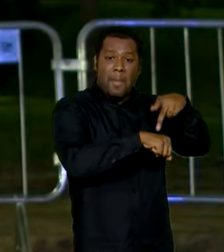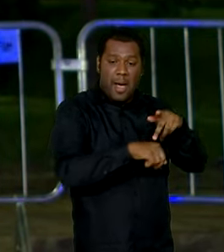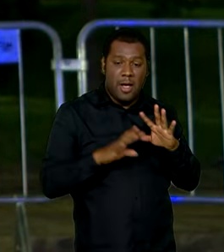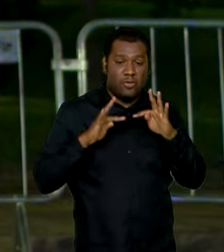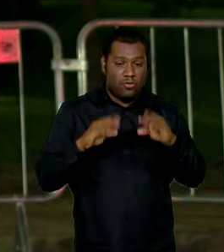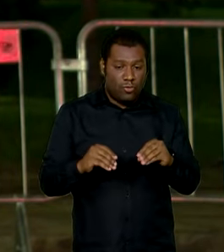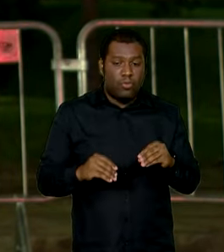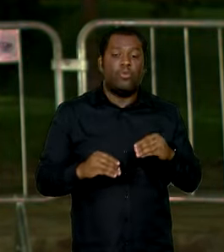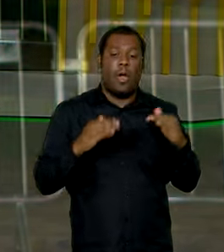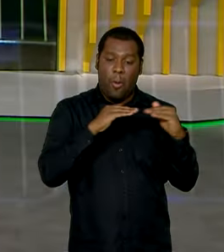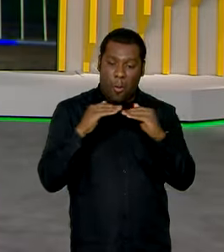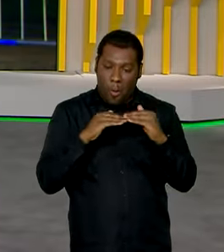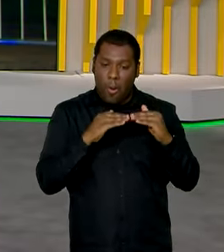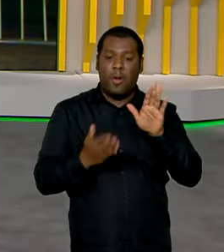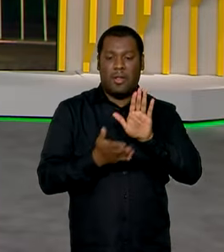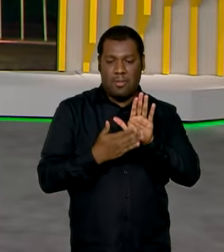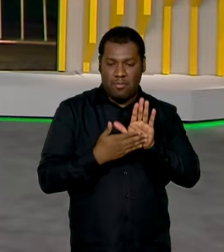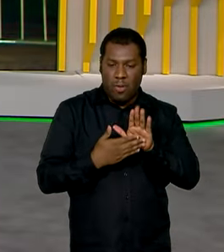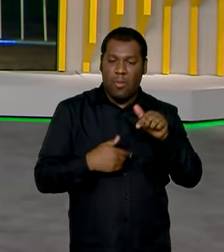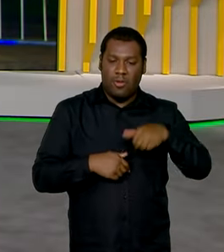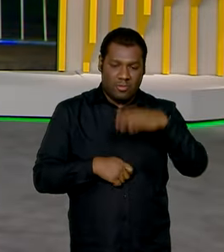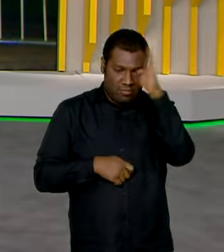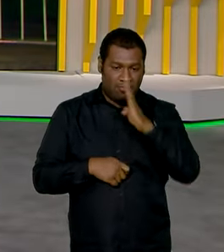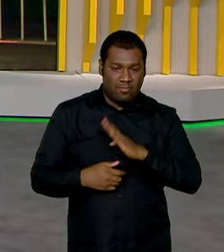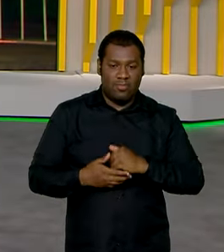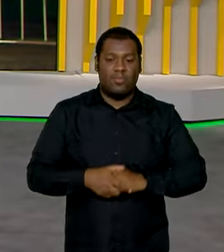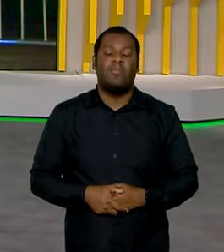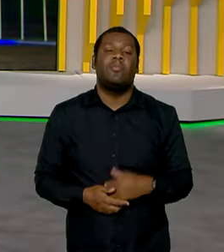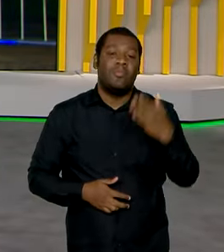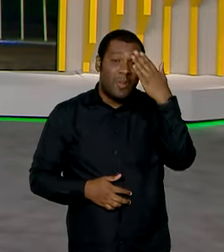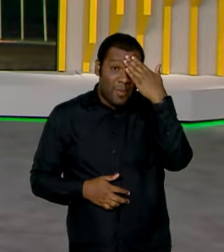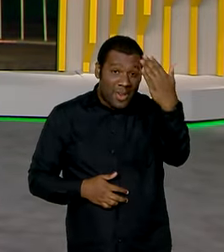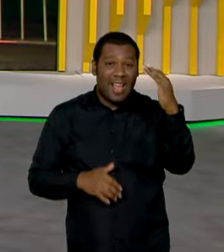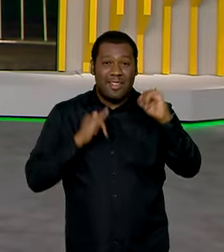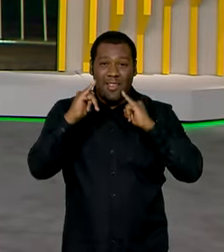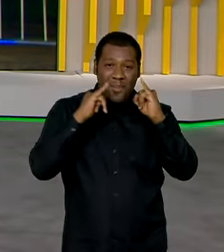propostas. Roberto. Tá certo, Dimas. Obrigado aí pelas informações e uma ótima noite para você.